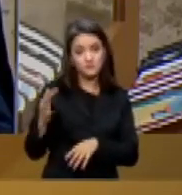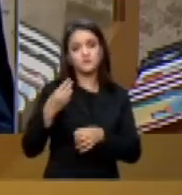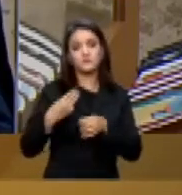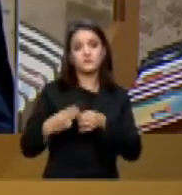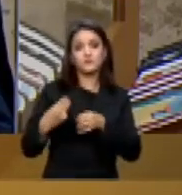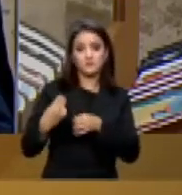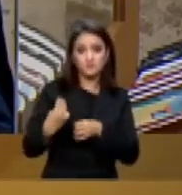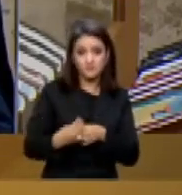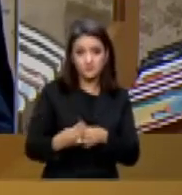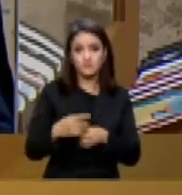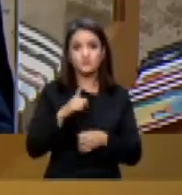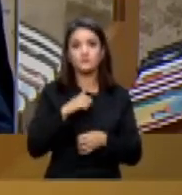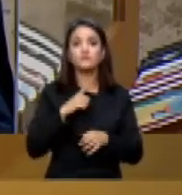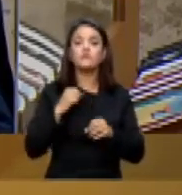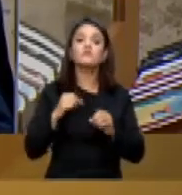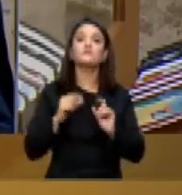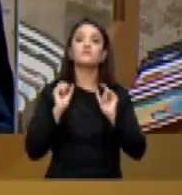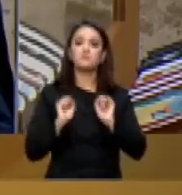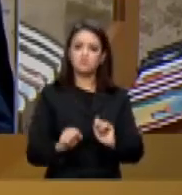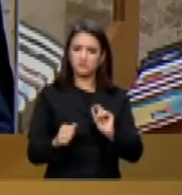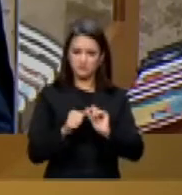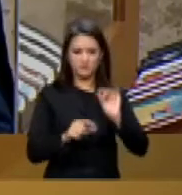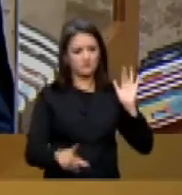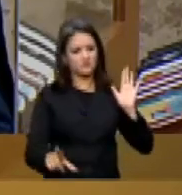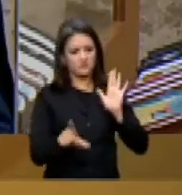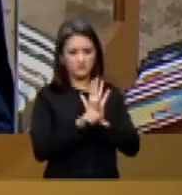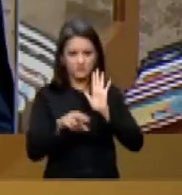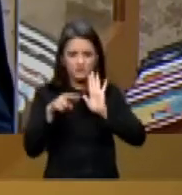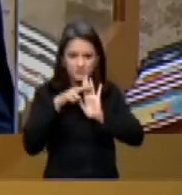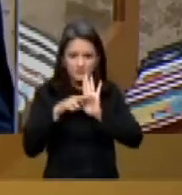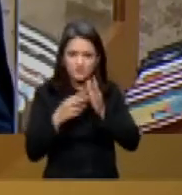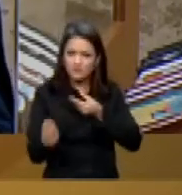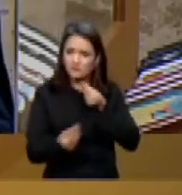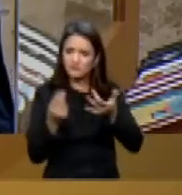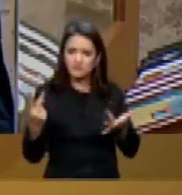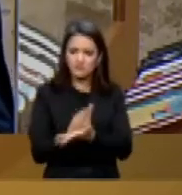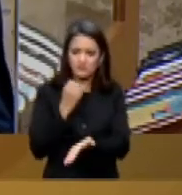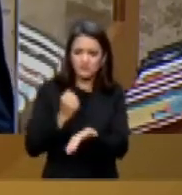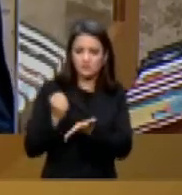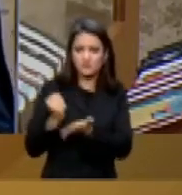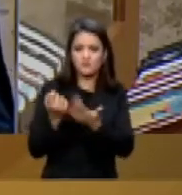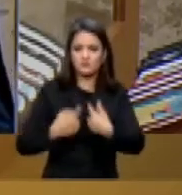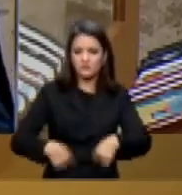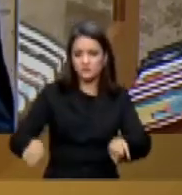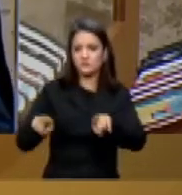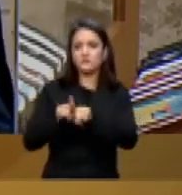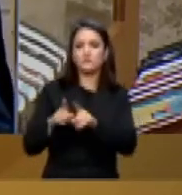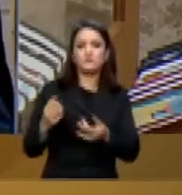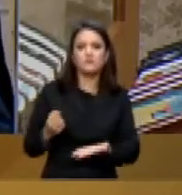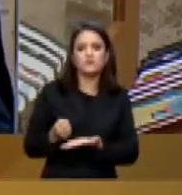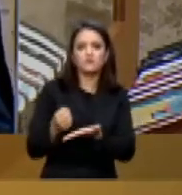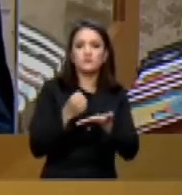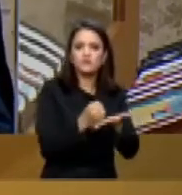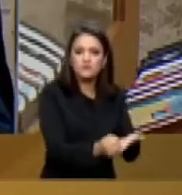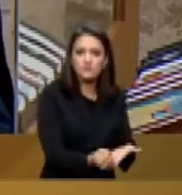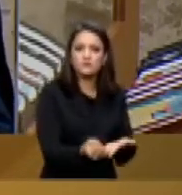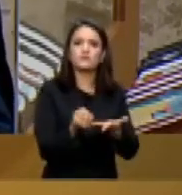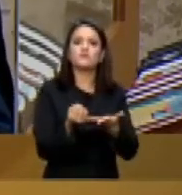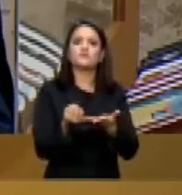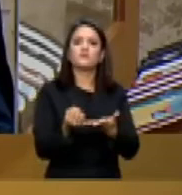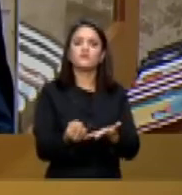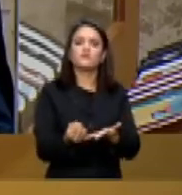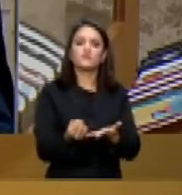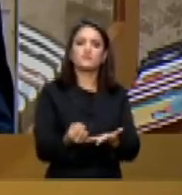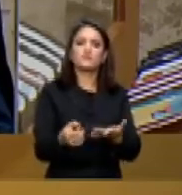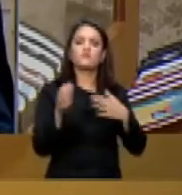municípios disciplinarão, por meio de lei, os consórcios públicos e os convênios de cooperação entre os entes